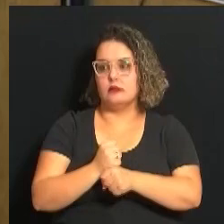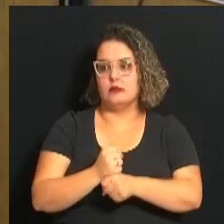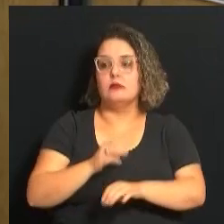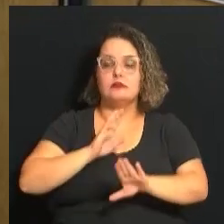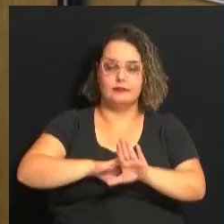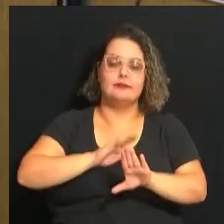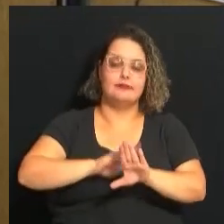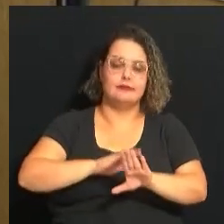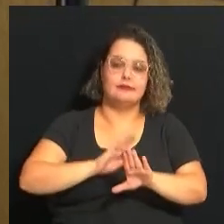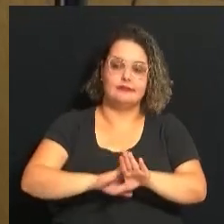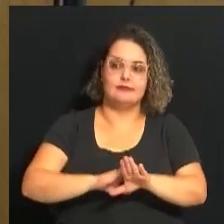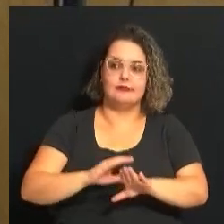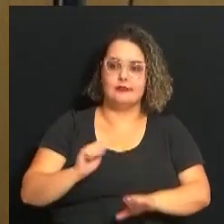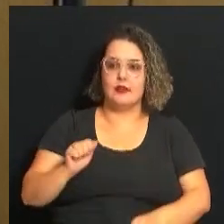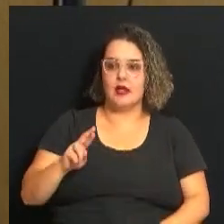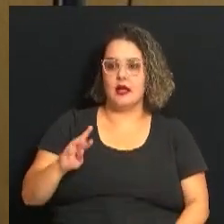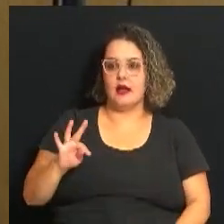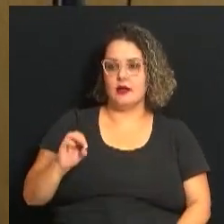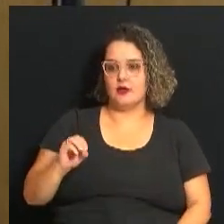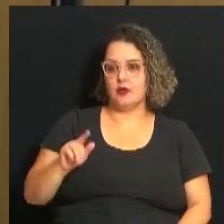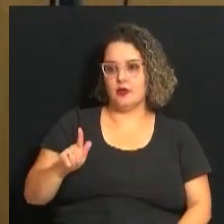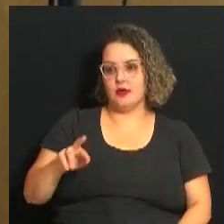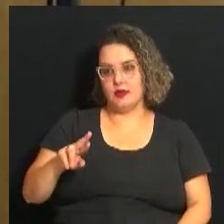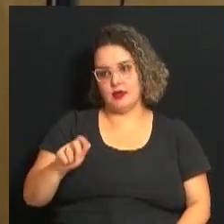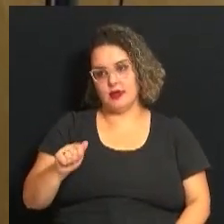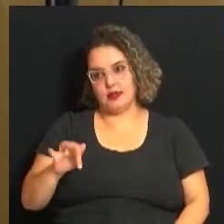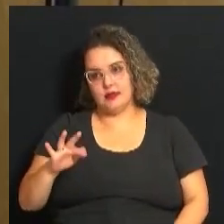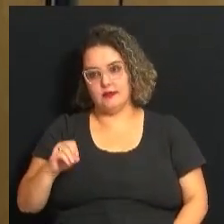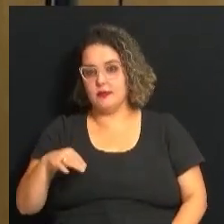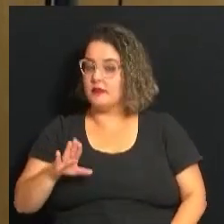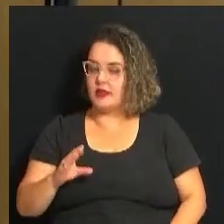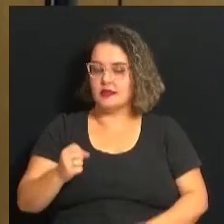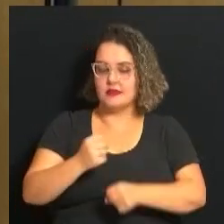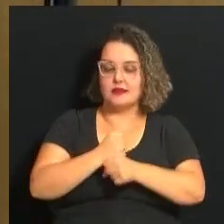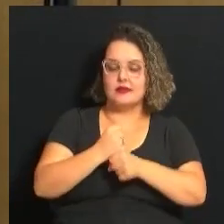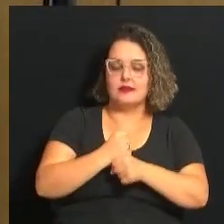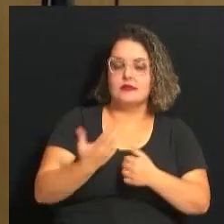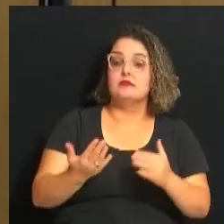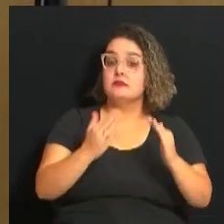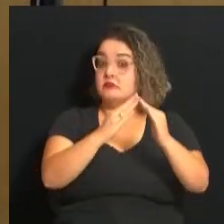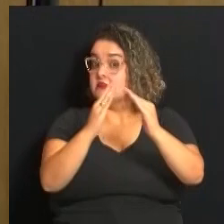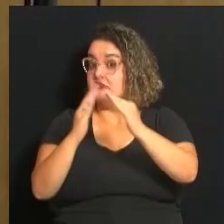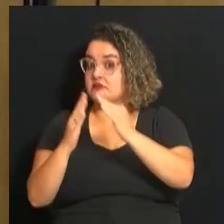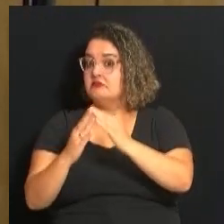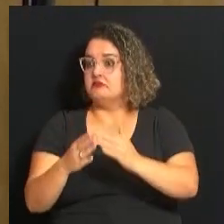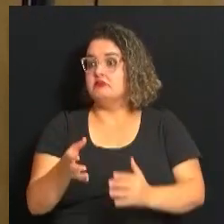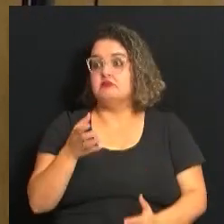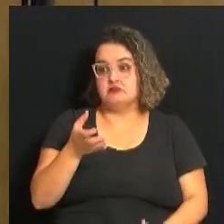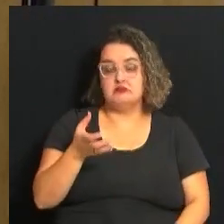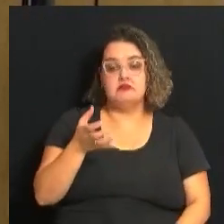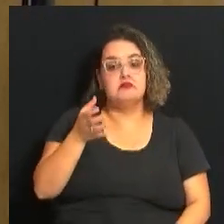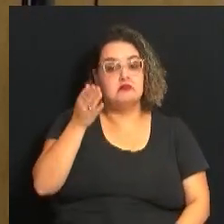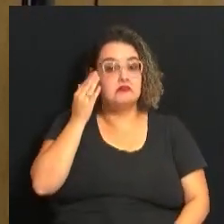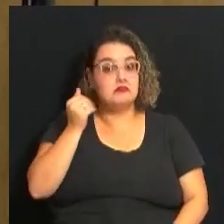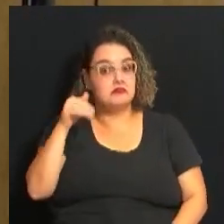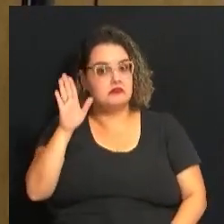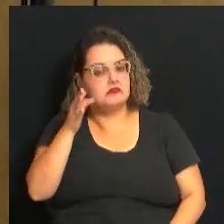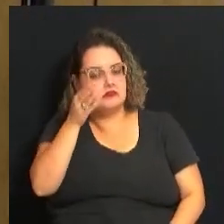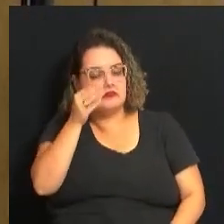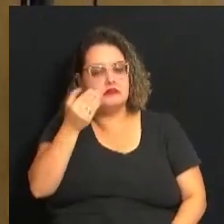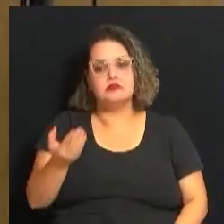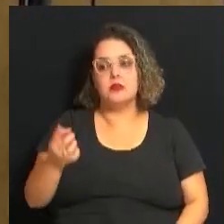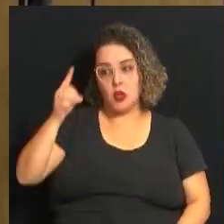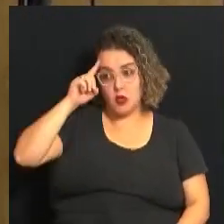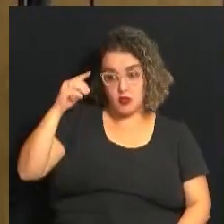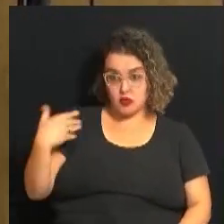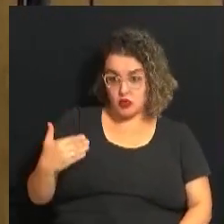como cartógrafo. Bom, para o pessoal que está em casa e certamente está muito curioso, conta o dia a dia da profissão que